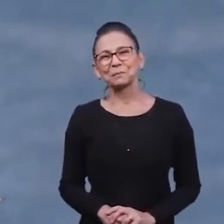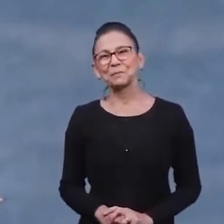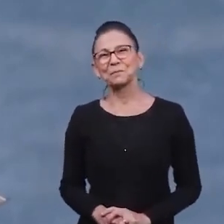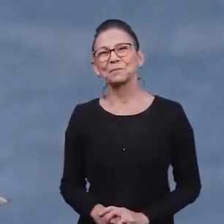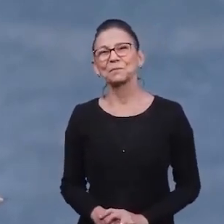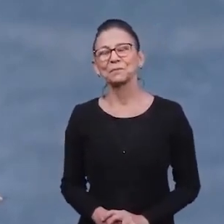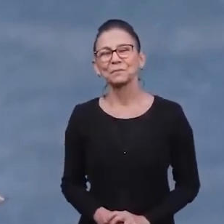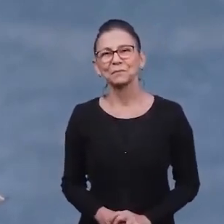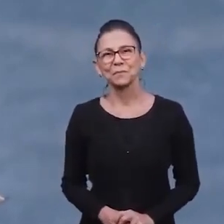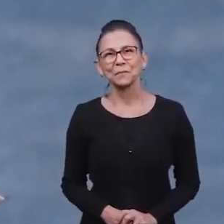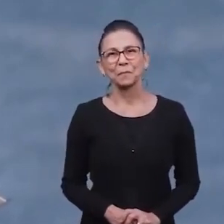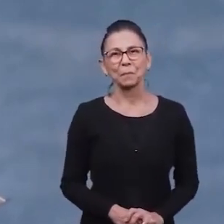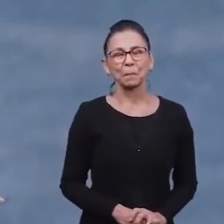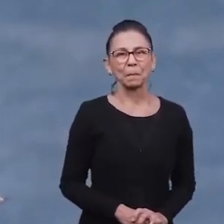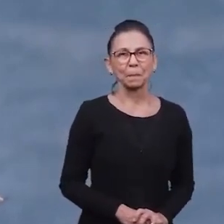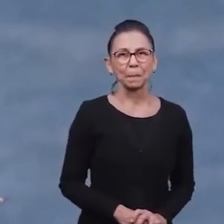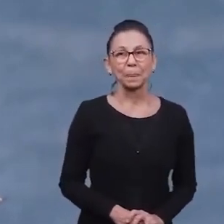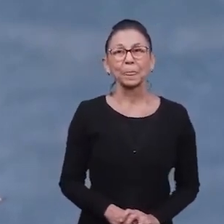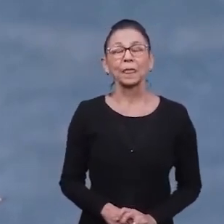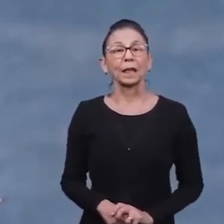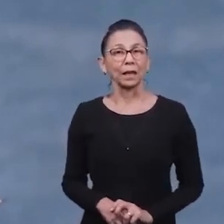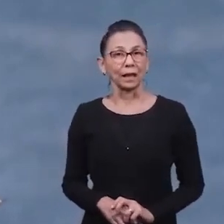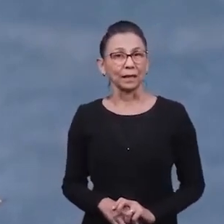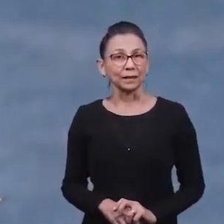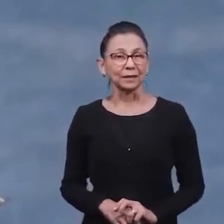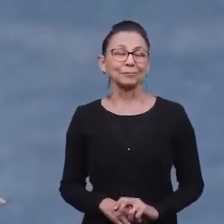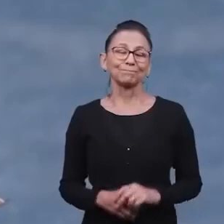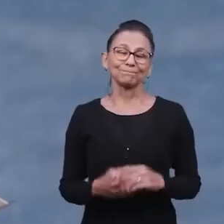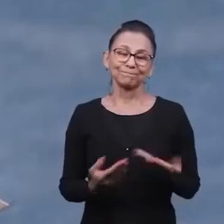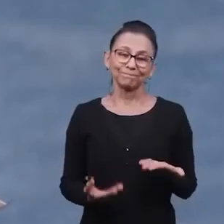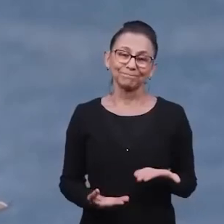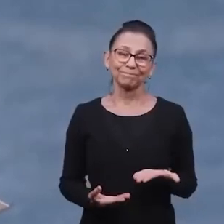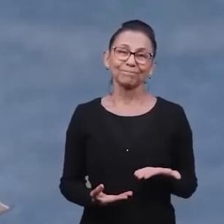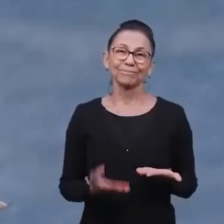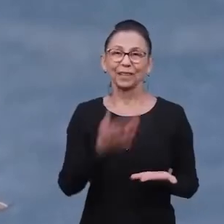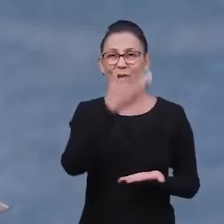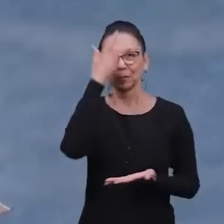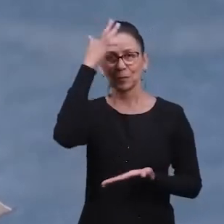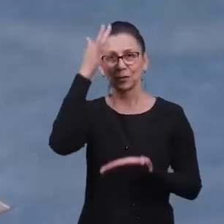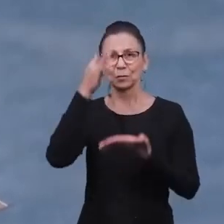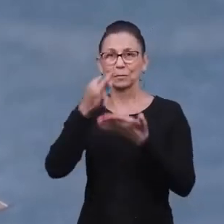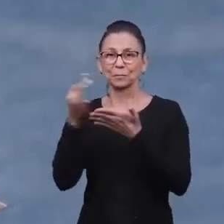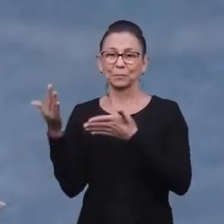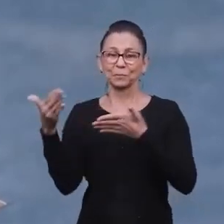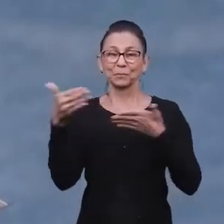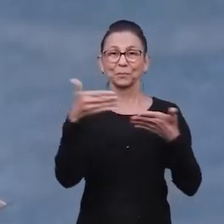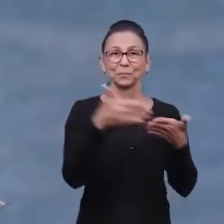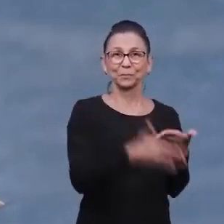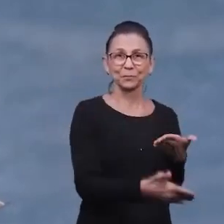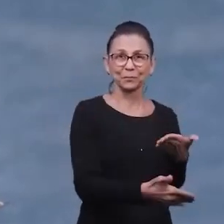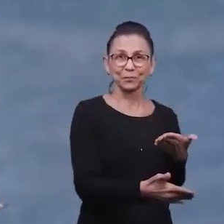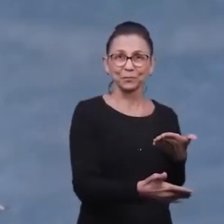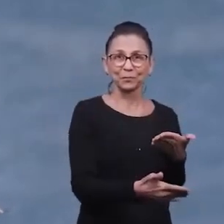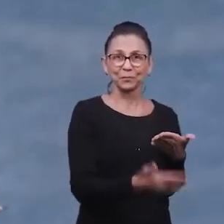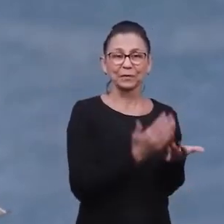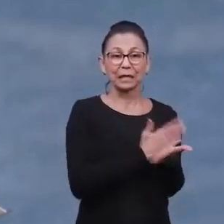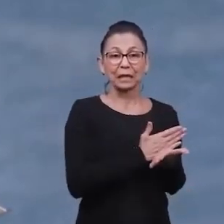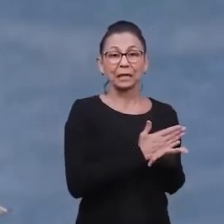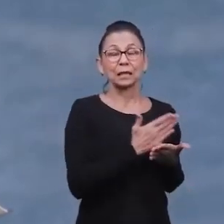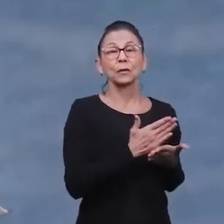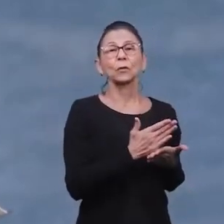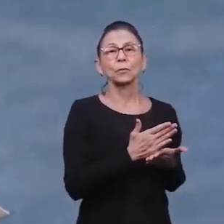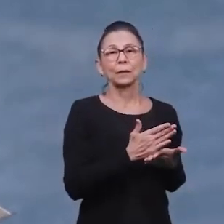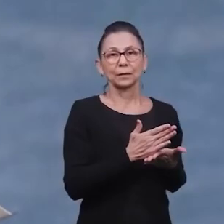subjetivos. E agora, o que acontece é o seguinte: depois que o sujeito define para a apostasia, as coisas se precipitam com maior